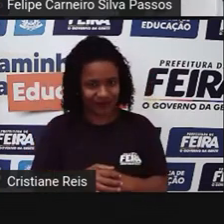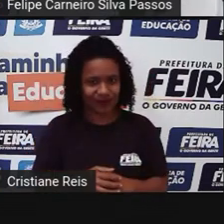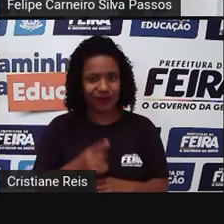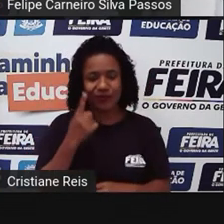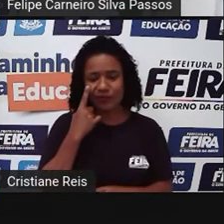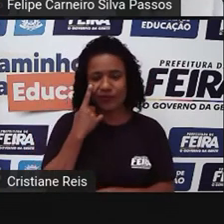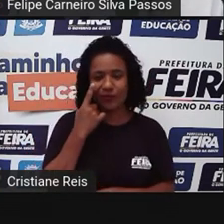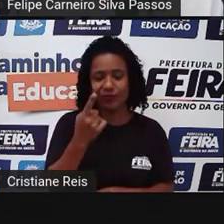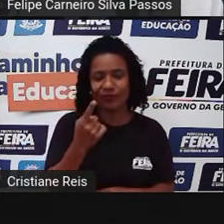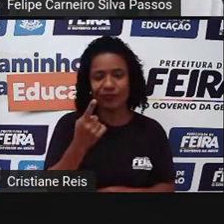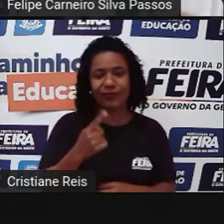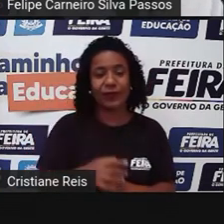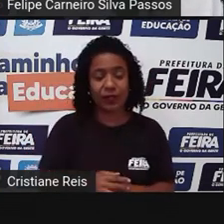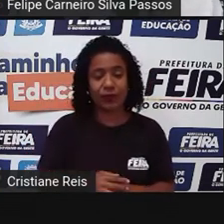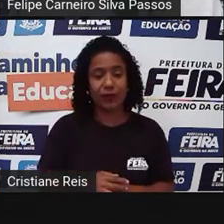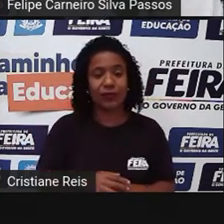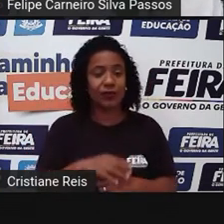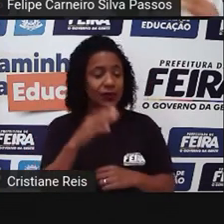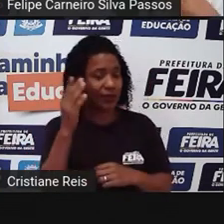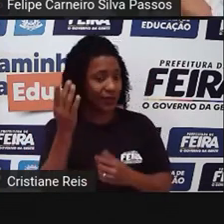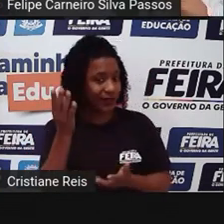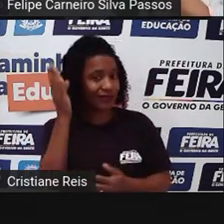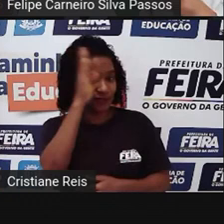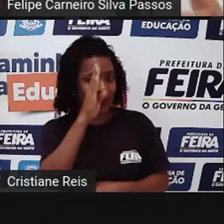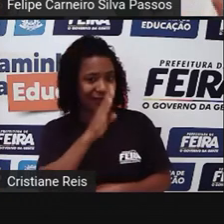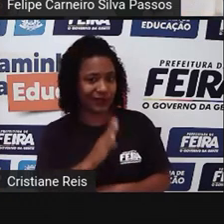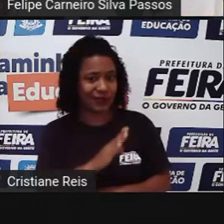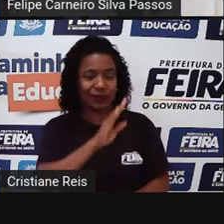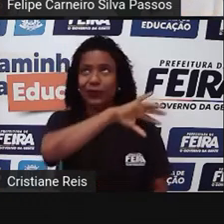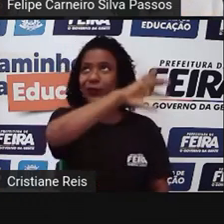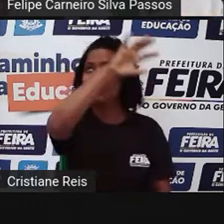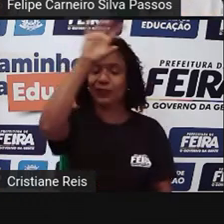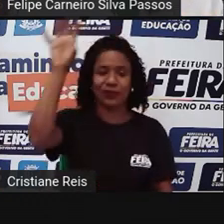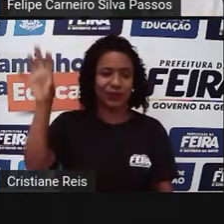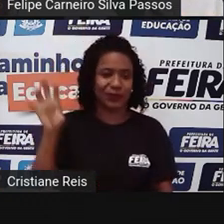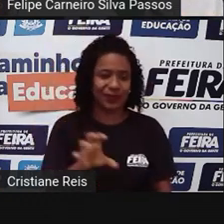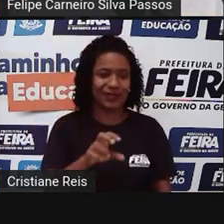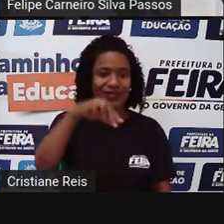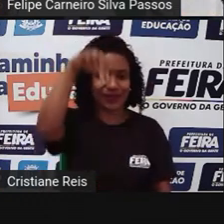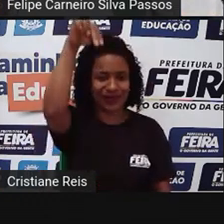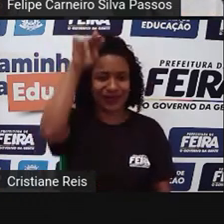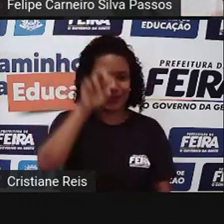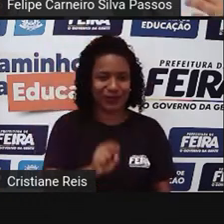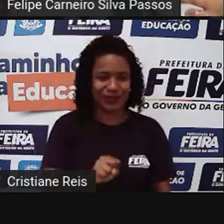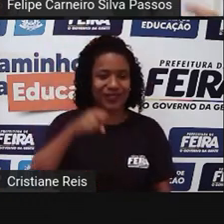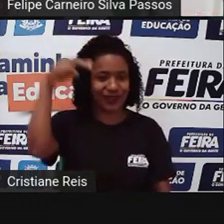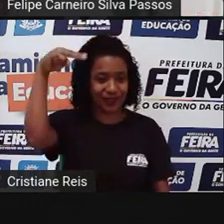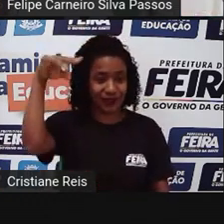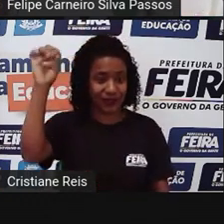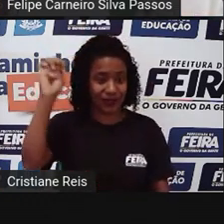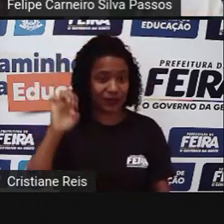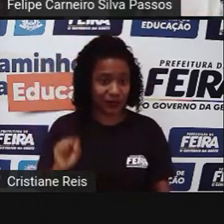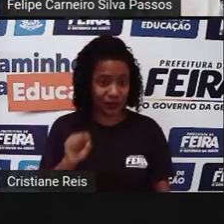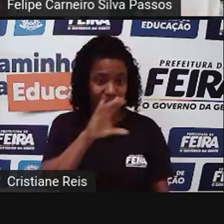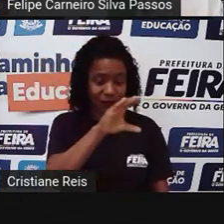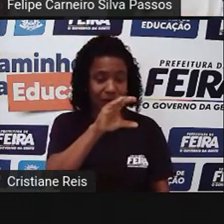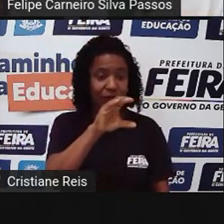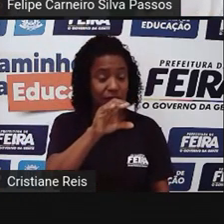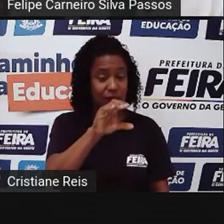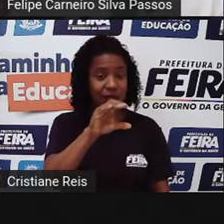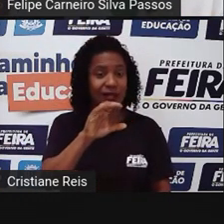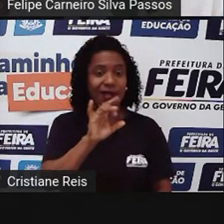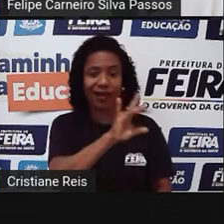e aí o país ele acabou sendo dividido em regiões, né? Norte, Nordeste, Centro-Oeste, Sudeste e Sul. Nessa